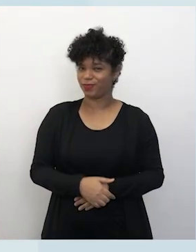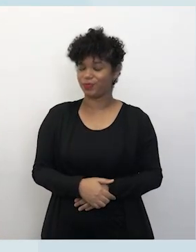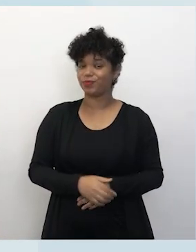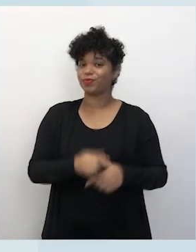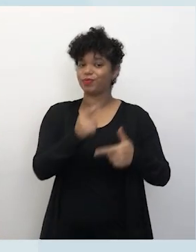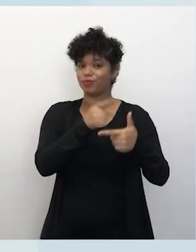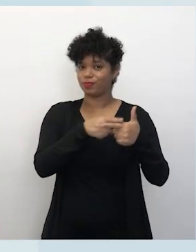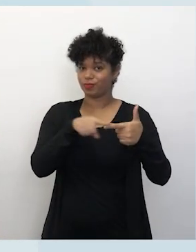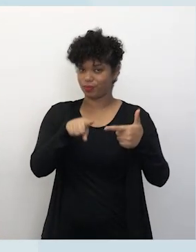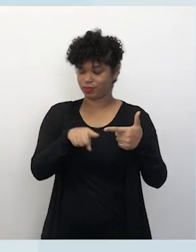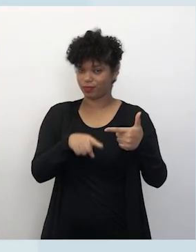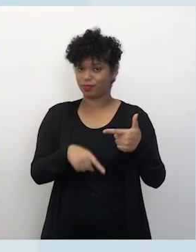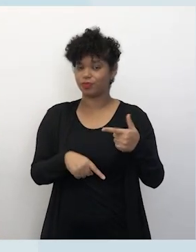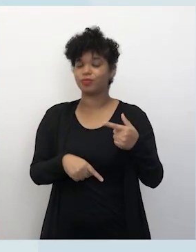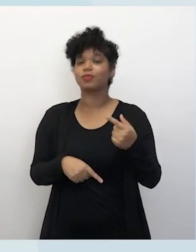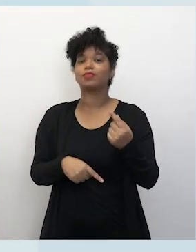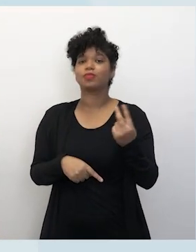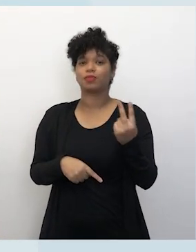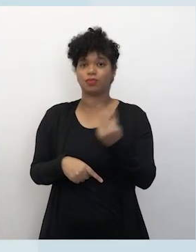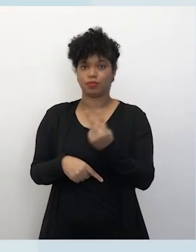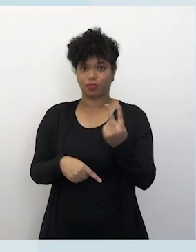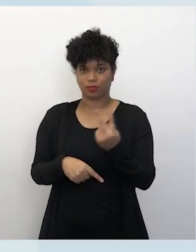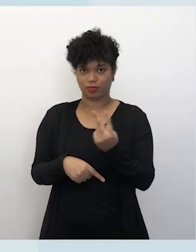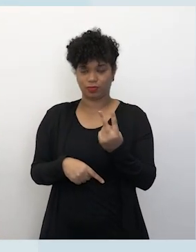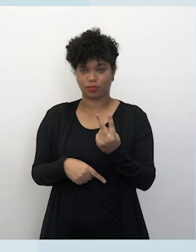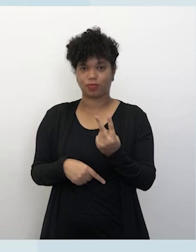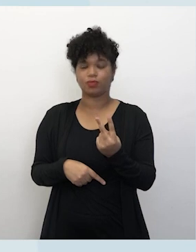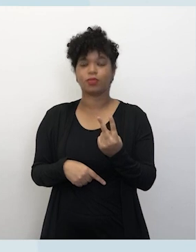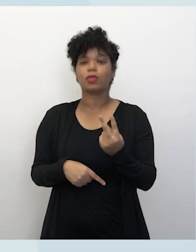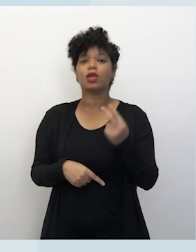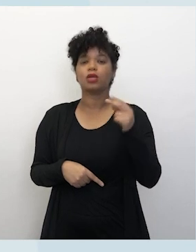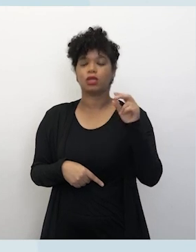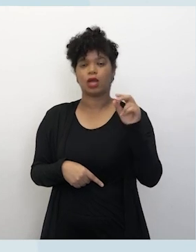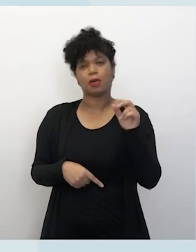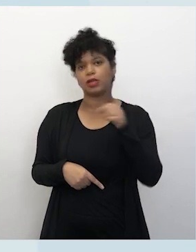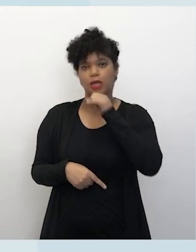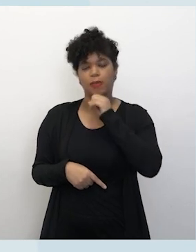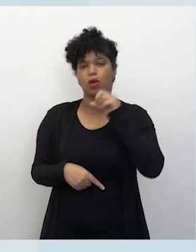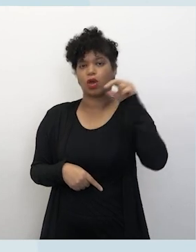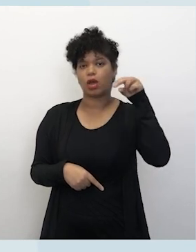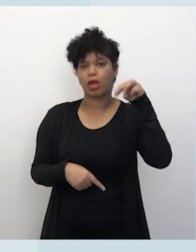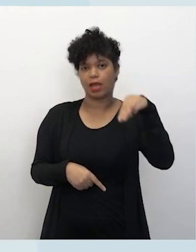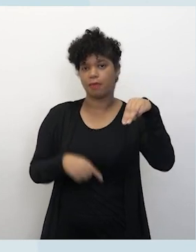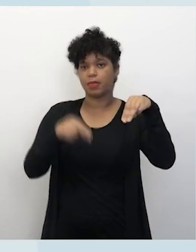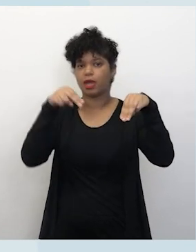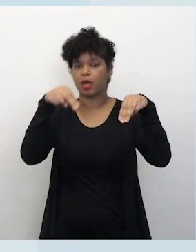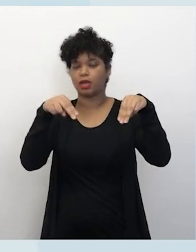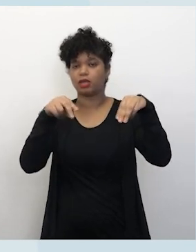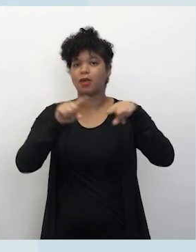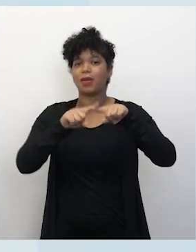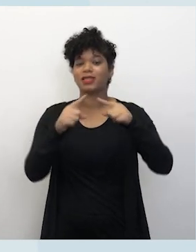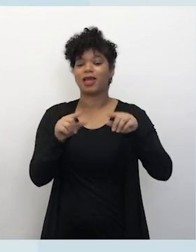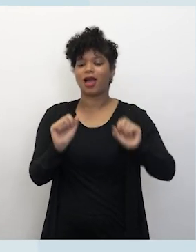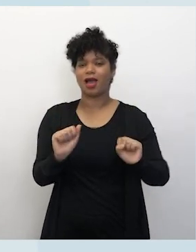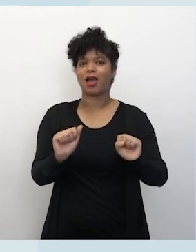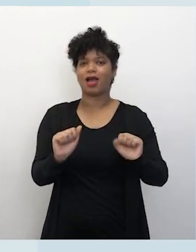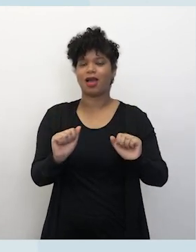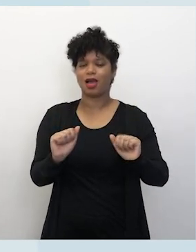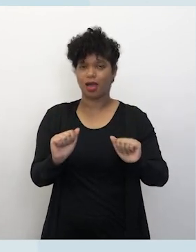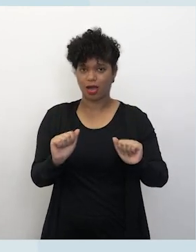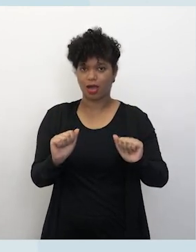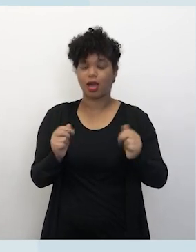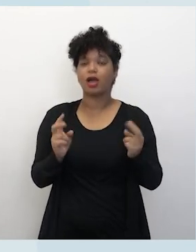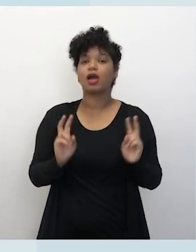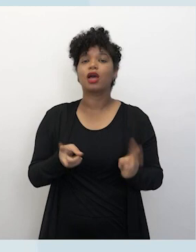duas potências com a mesma base, para calcular o resultado, basta a palavrinha, a base e